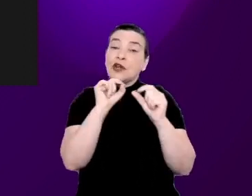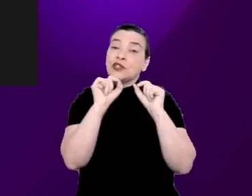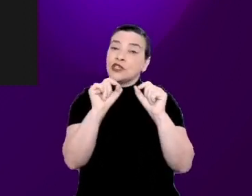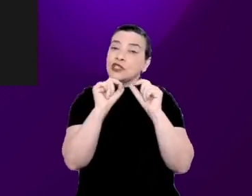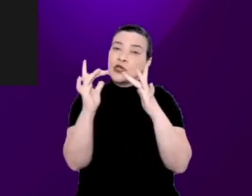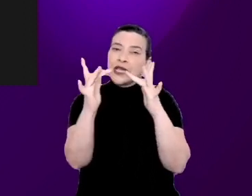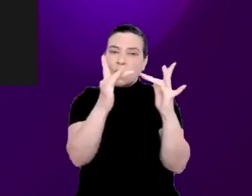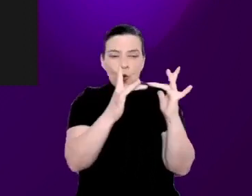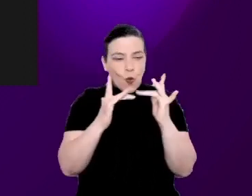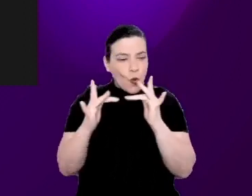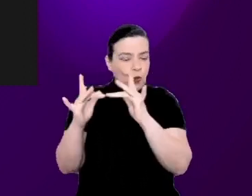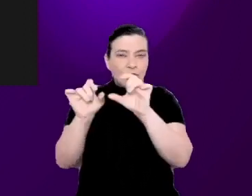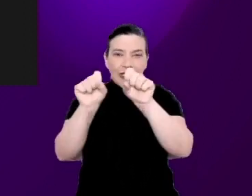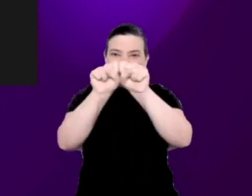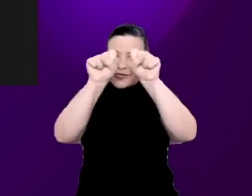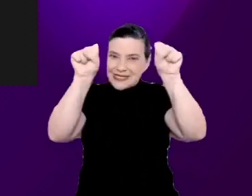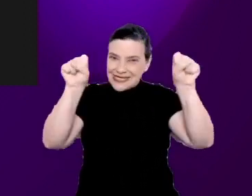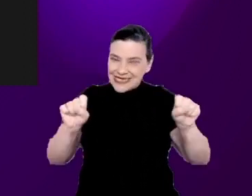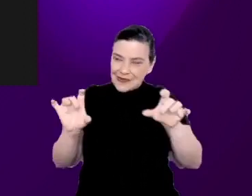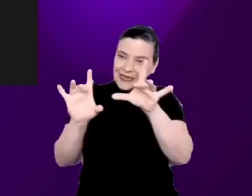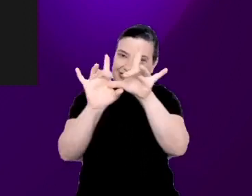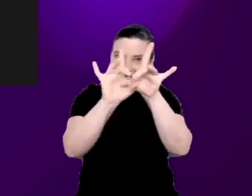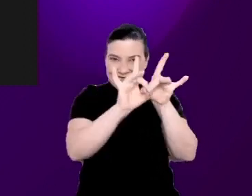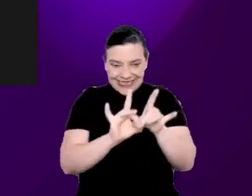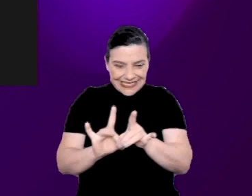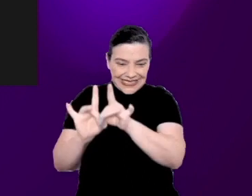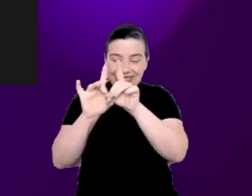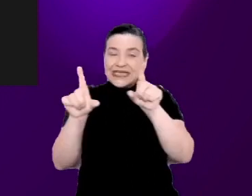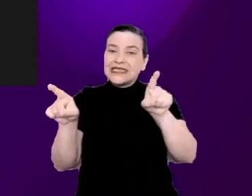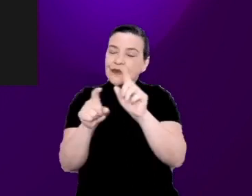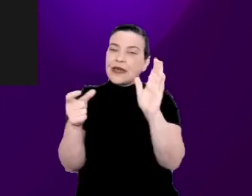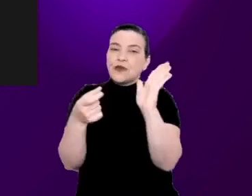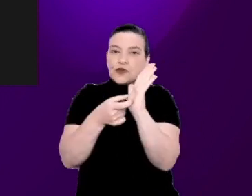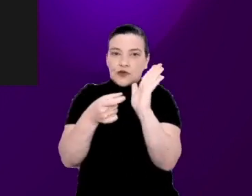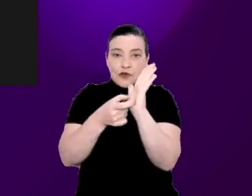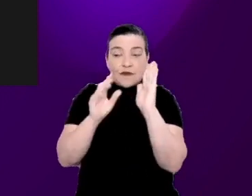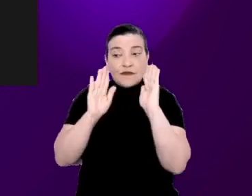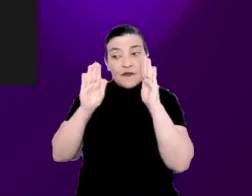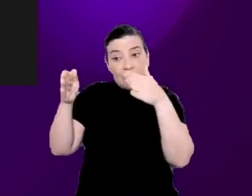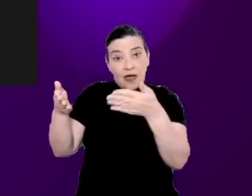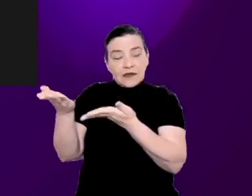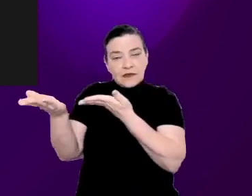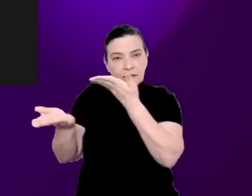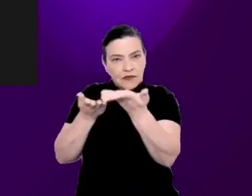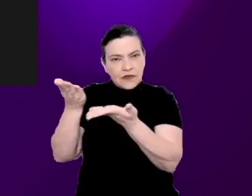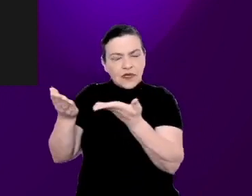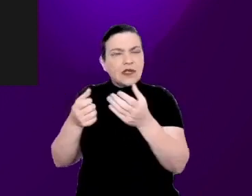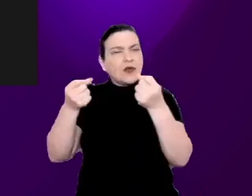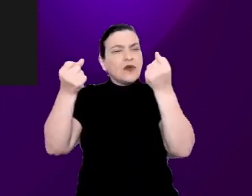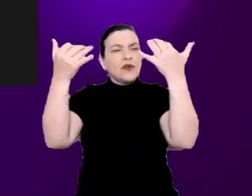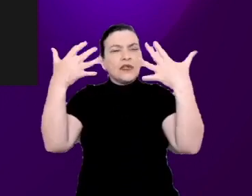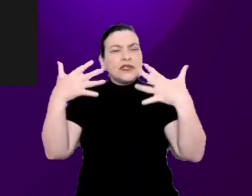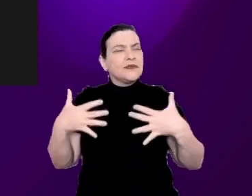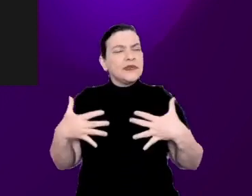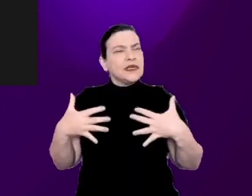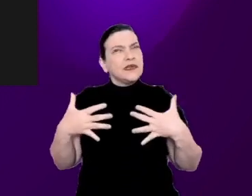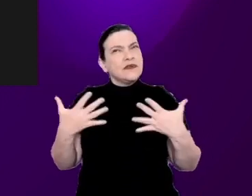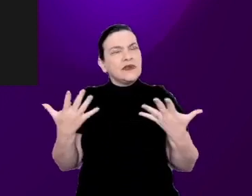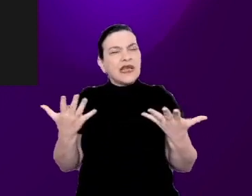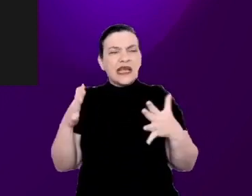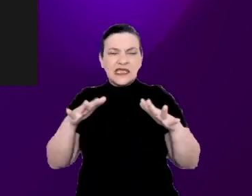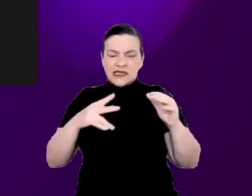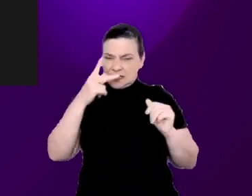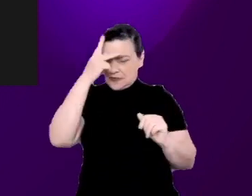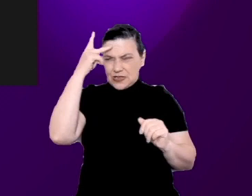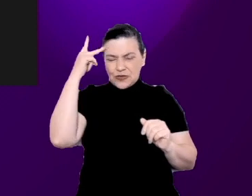os sistemas, os softwares que viabilizam o cuidado. E aí, quando eu falo interoperabilidade, as pessoas elas ficam horrorizadas,